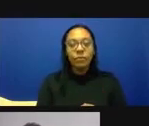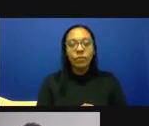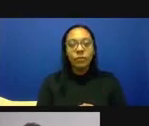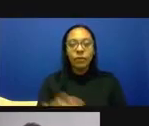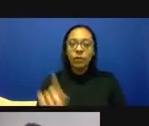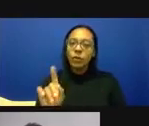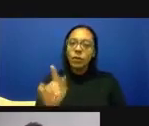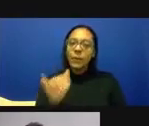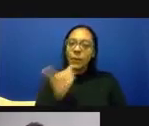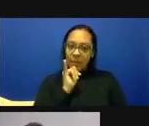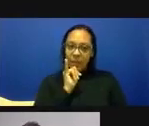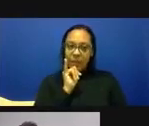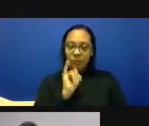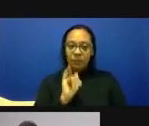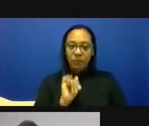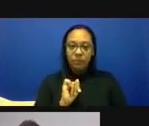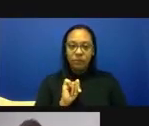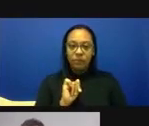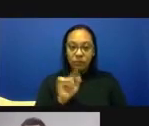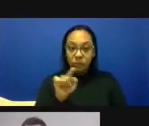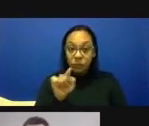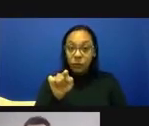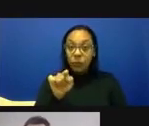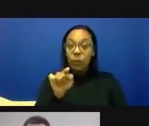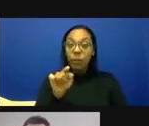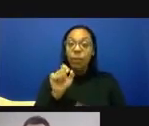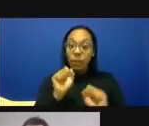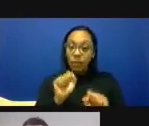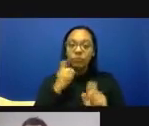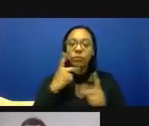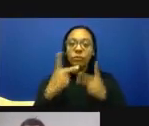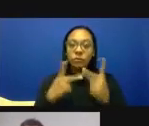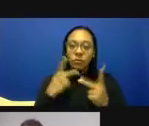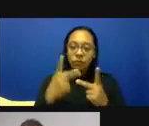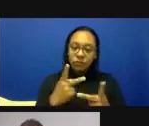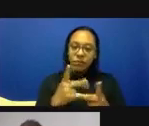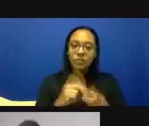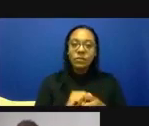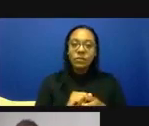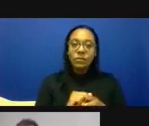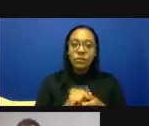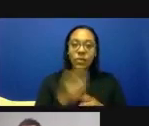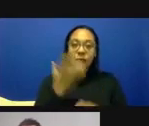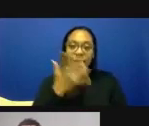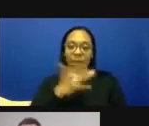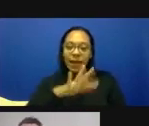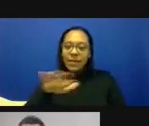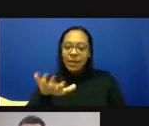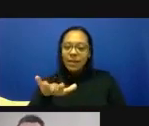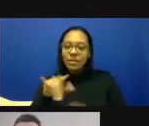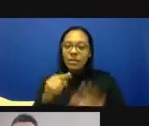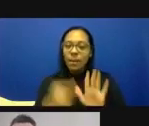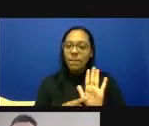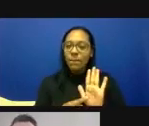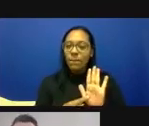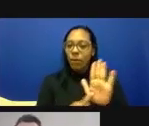por exemplo, até uma coisa que talvez você possa comentar, mas a criança, ela dá sinais.